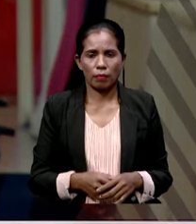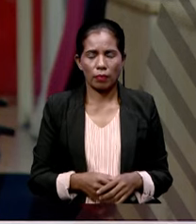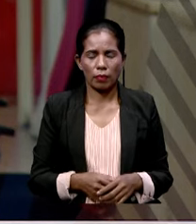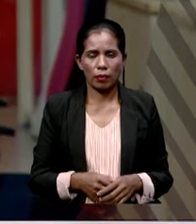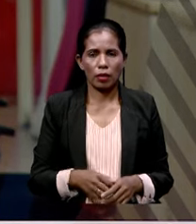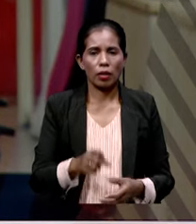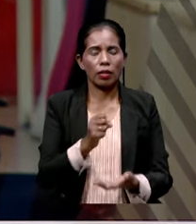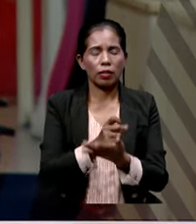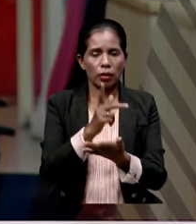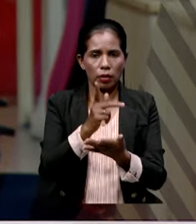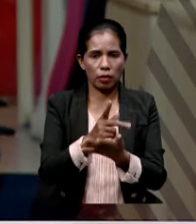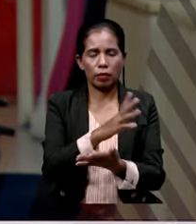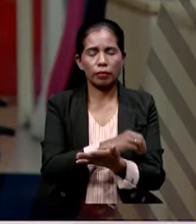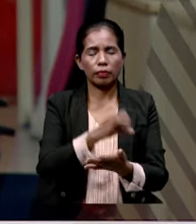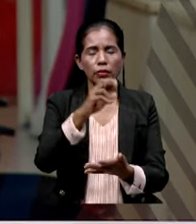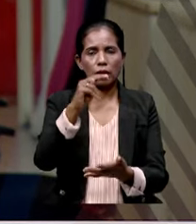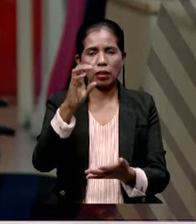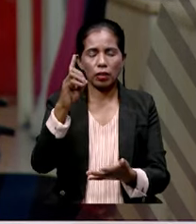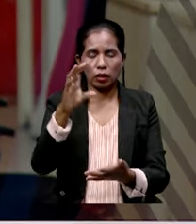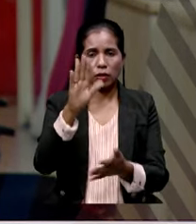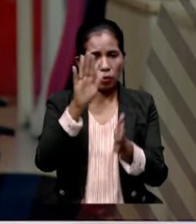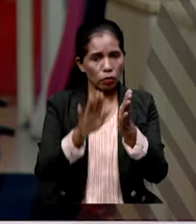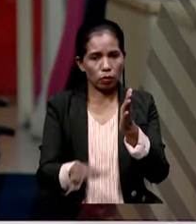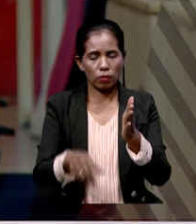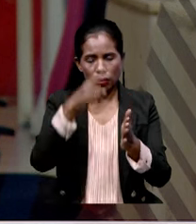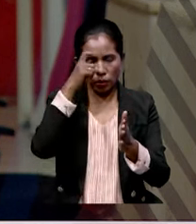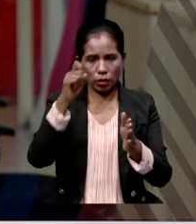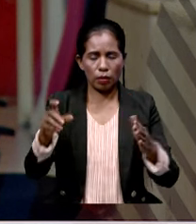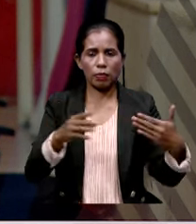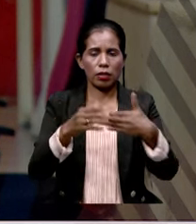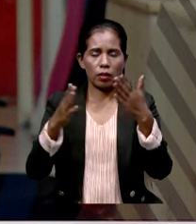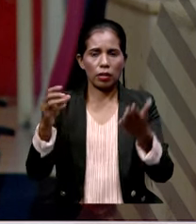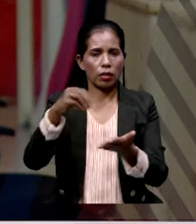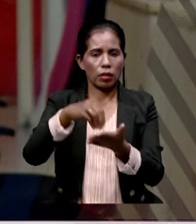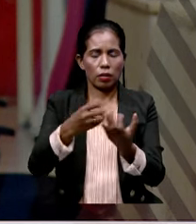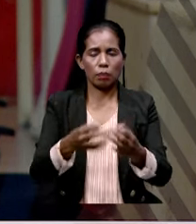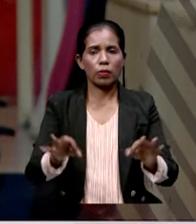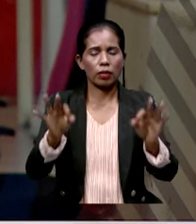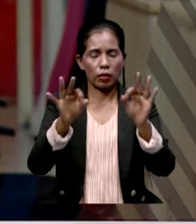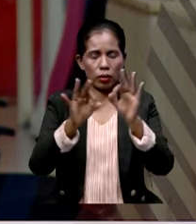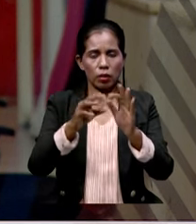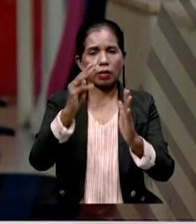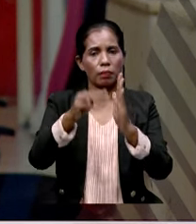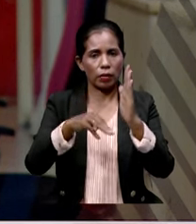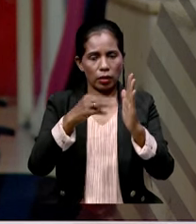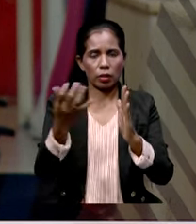Como se considera ainda a liberdade de imprensa de Timor-Leste, também conhecida a tal importância do papel mediano.